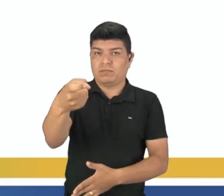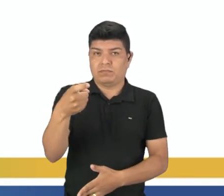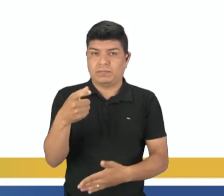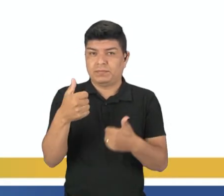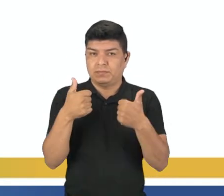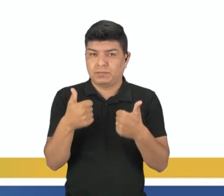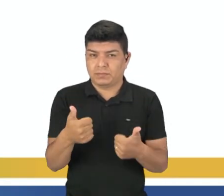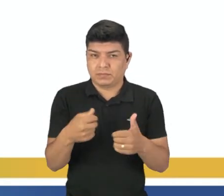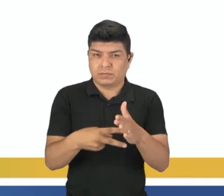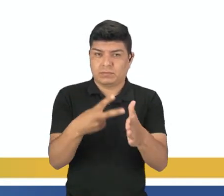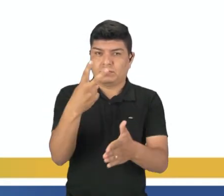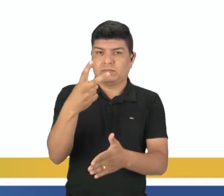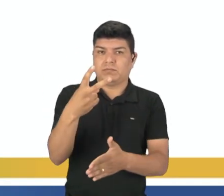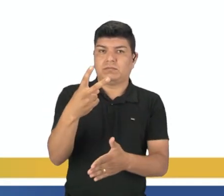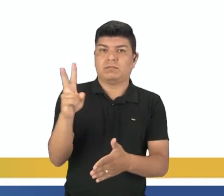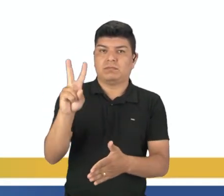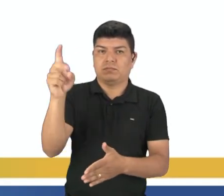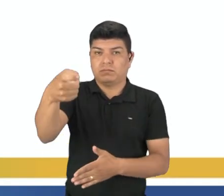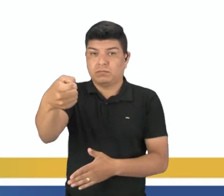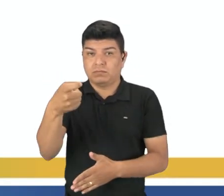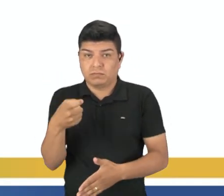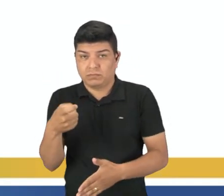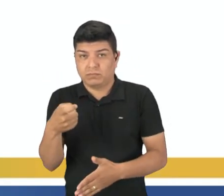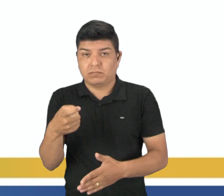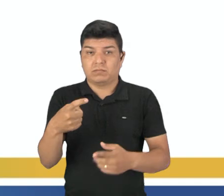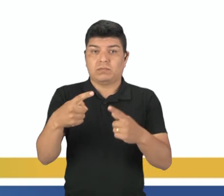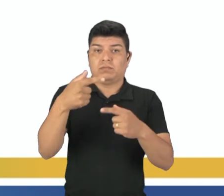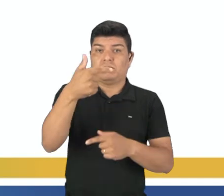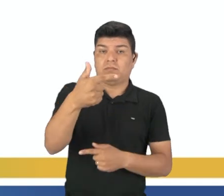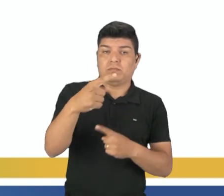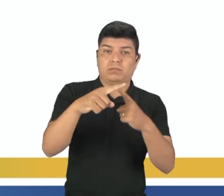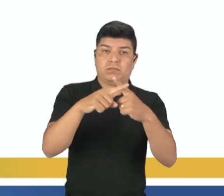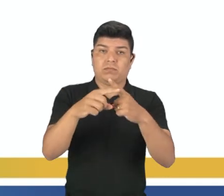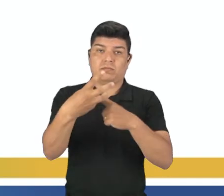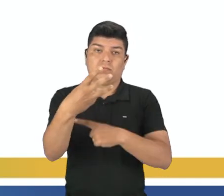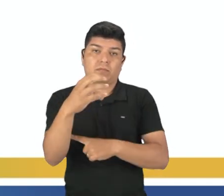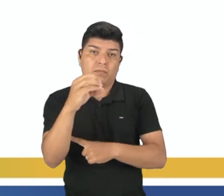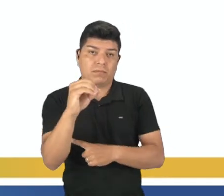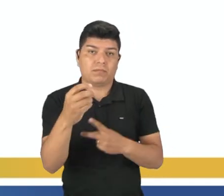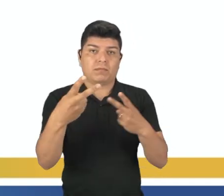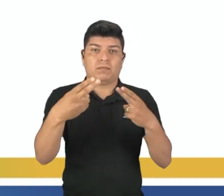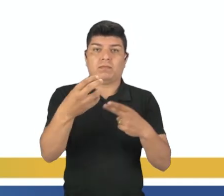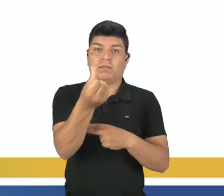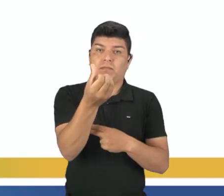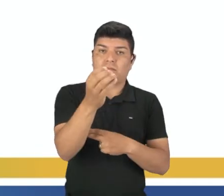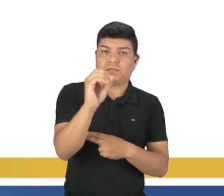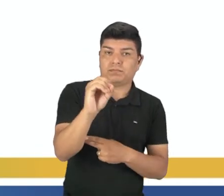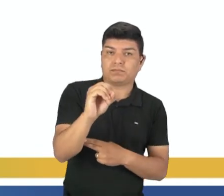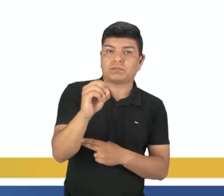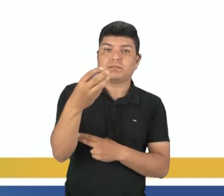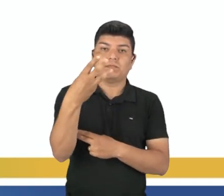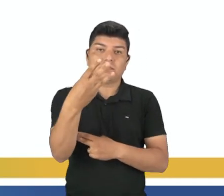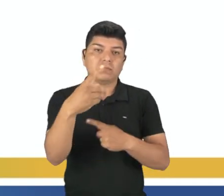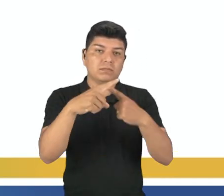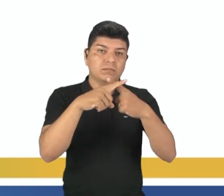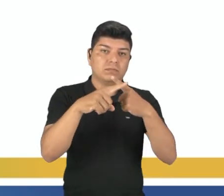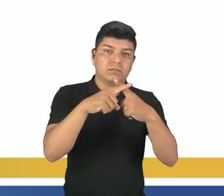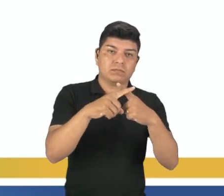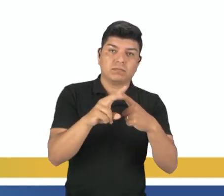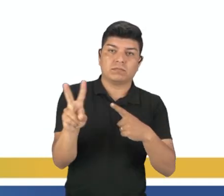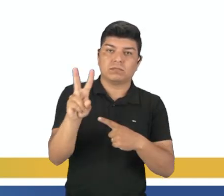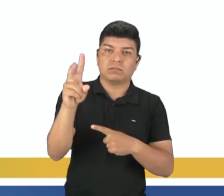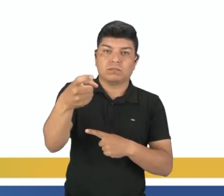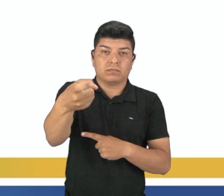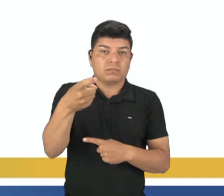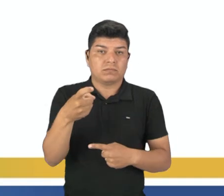certo? 2 vezes o valor de x é 2 vezes 30, que é igual a 60. 3 vezes o valor de